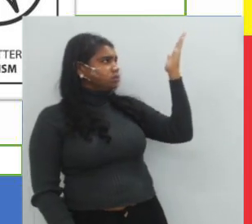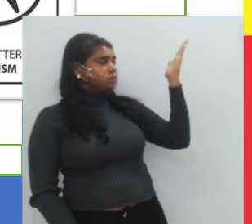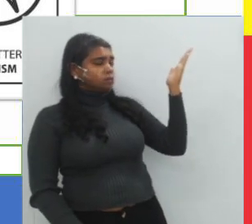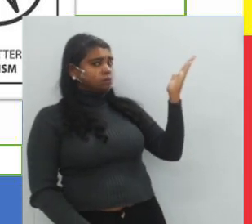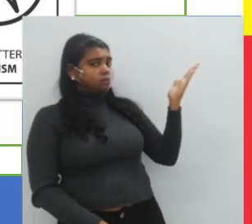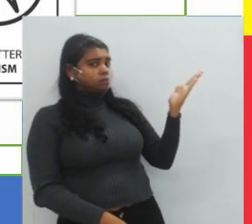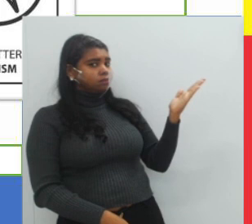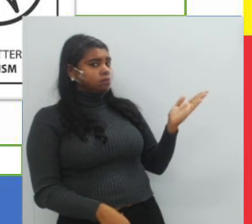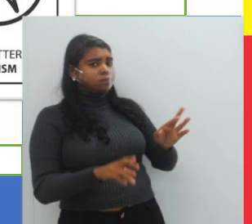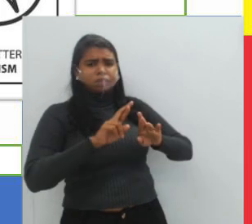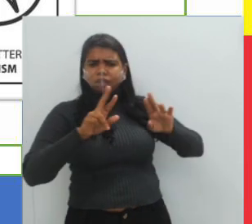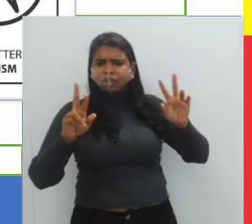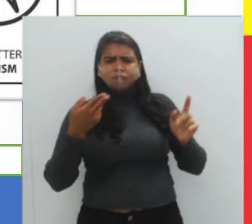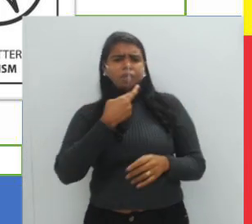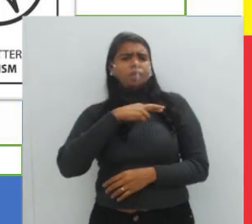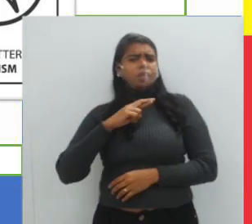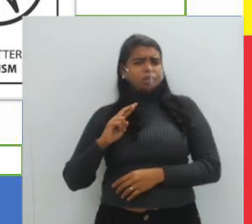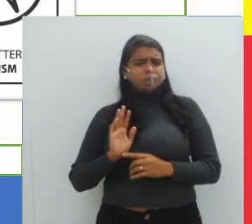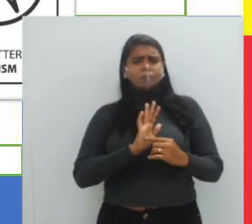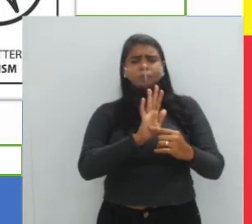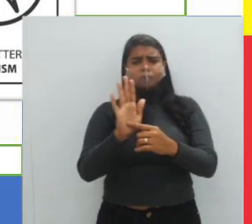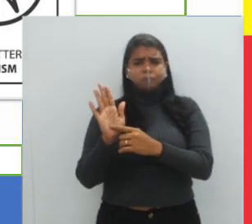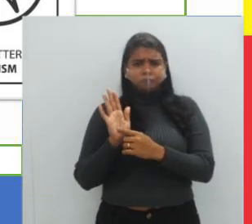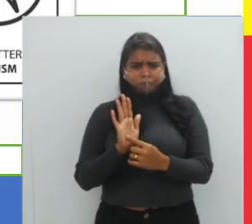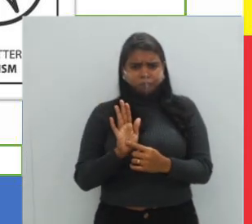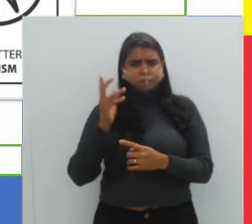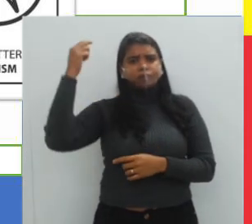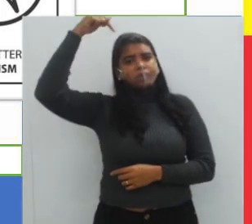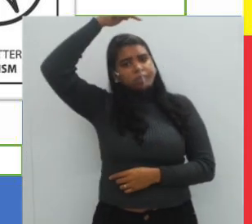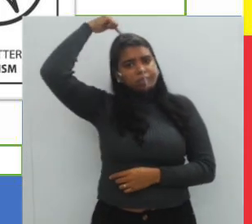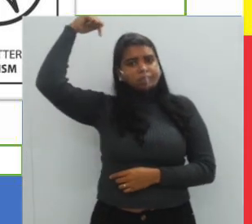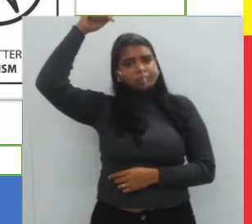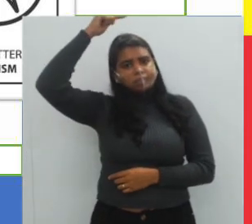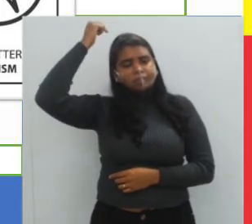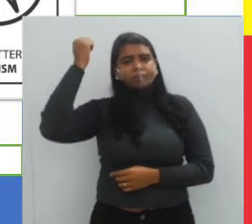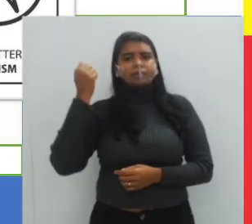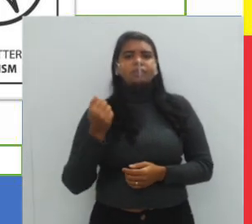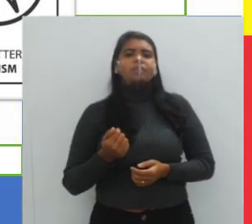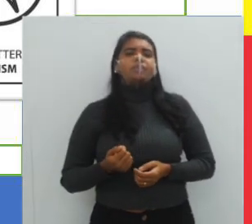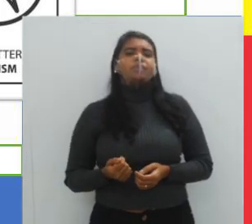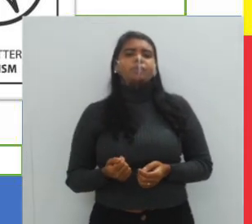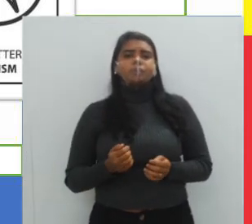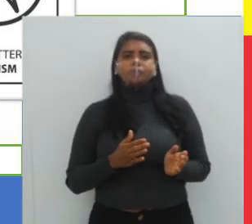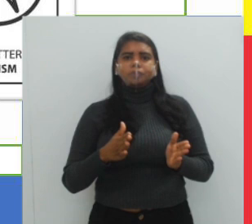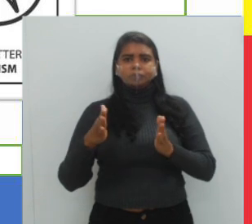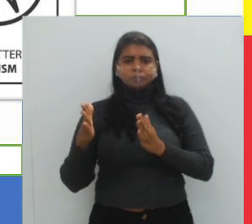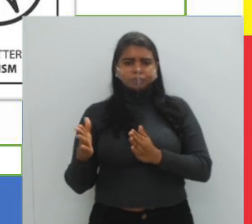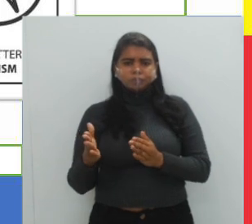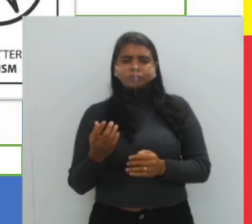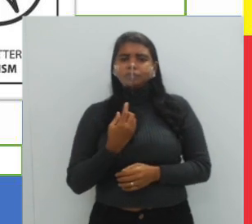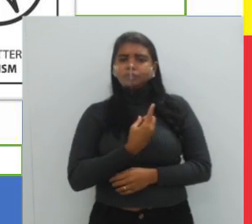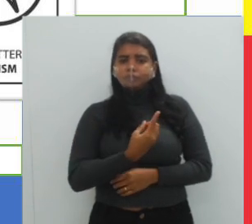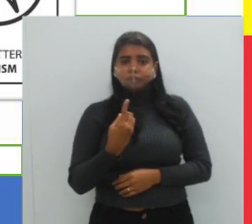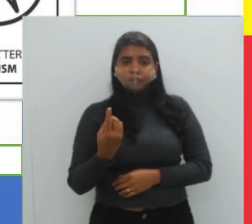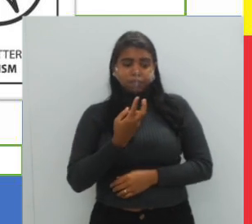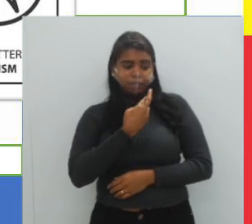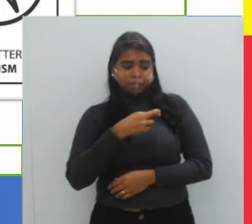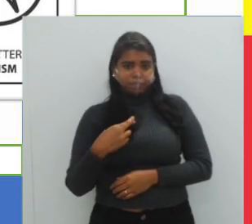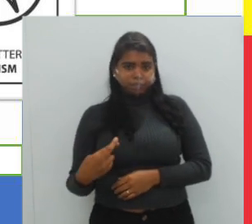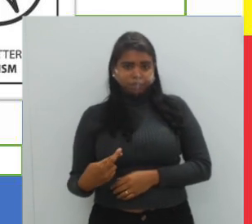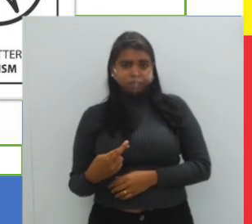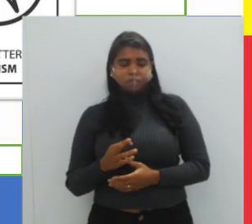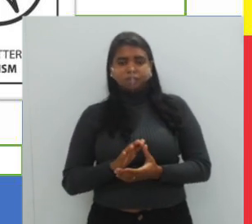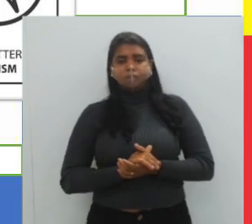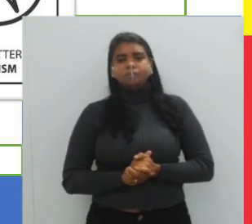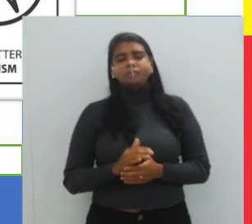judaísmo, entre outros. Então, os símbolos que são sagrados para cada